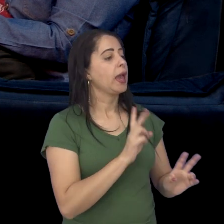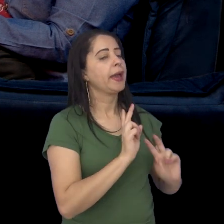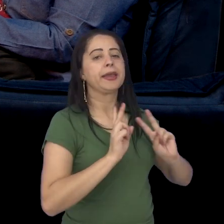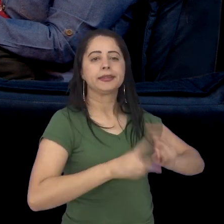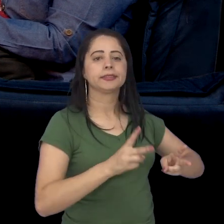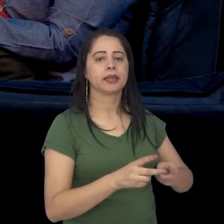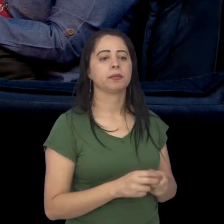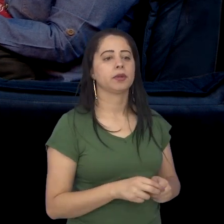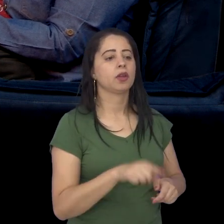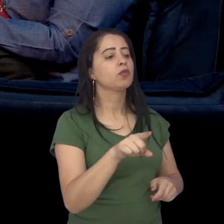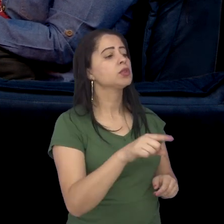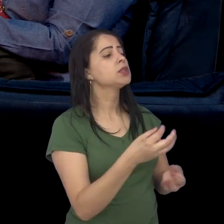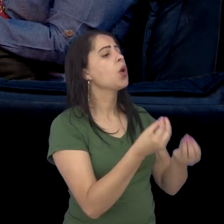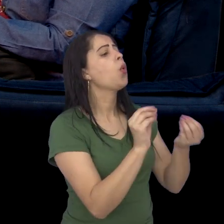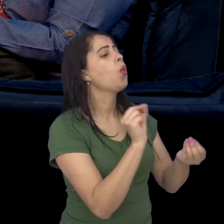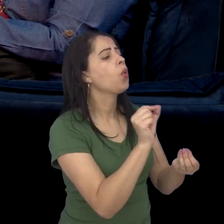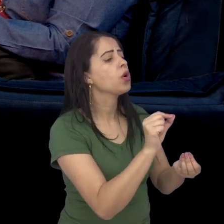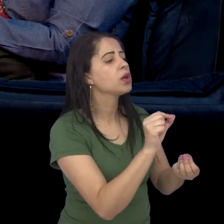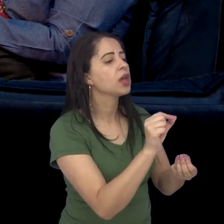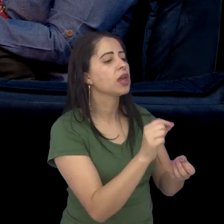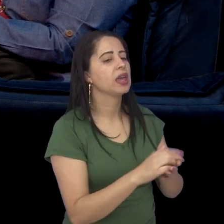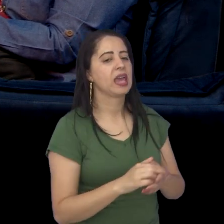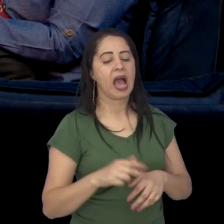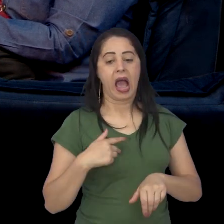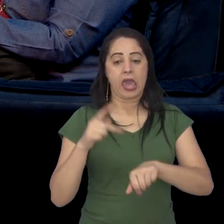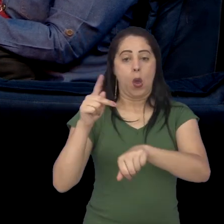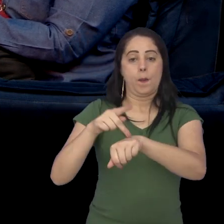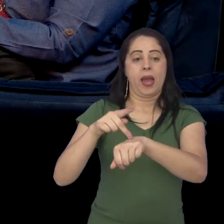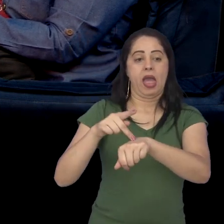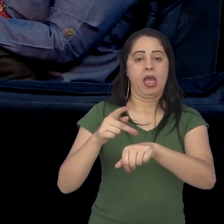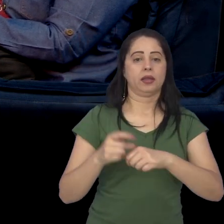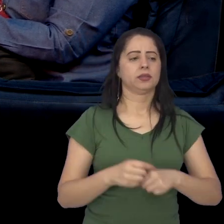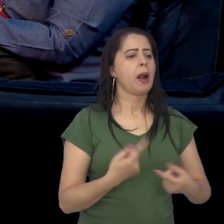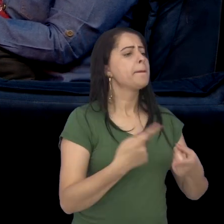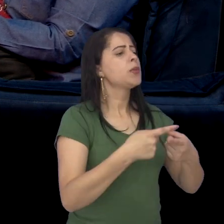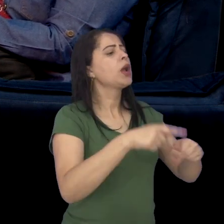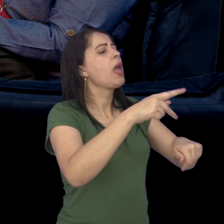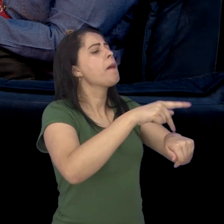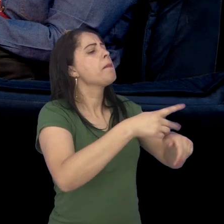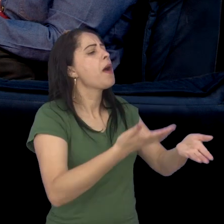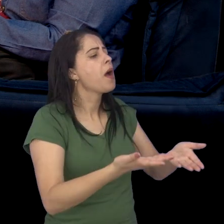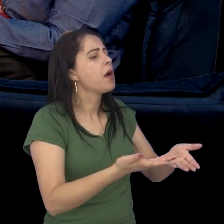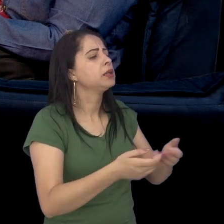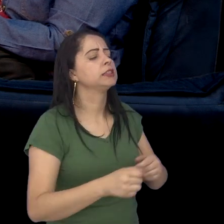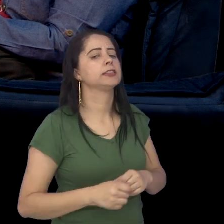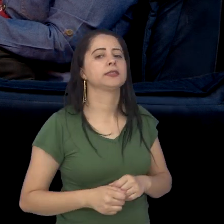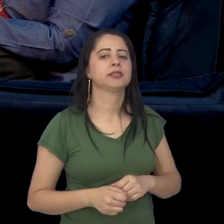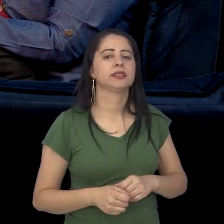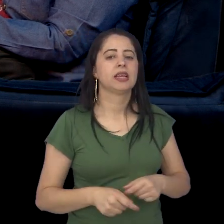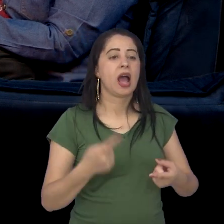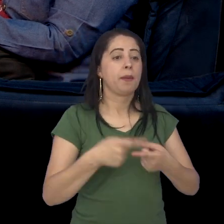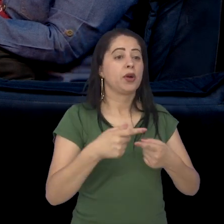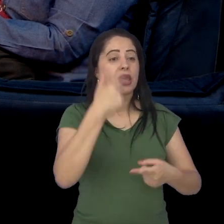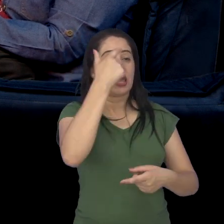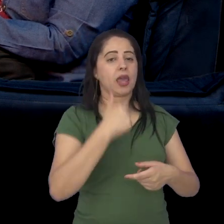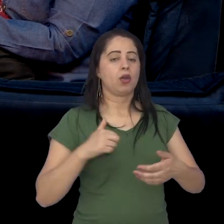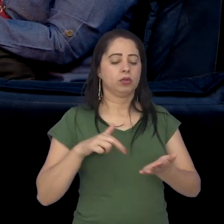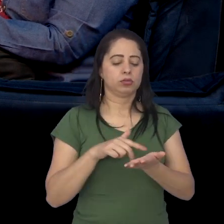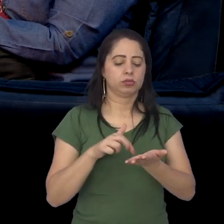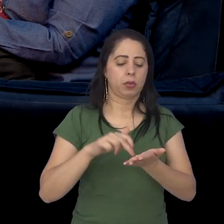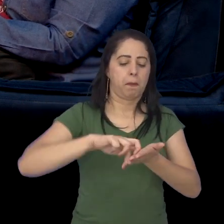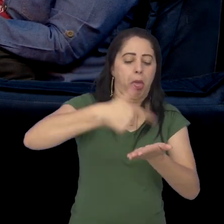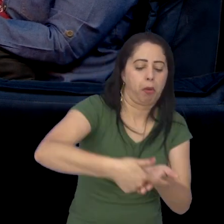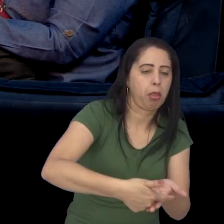falando com o aluno, o que você trouxe? Aí a pessoa assim, eu trouxe essa pedra. Ele, por que você trouxe essa pedra? Porque eu saí e tropecei